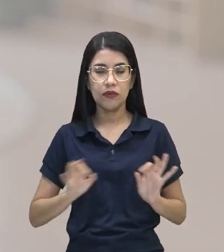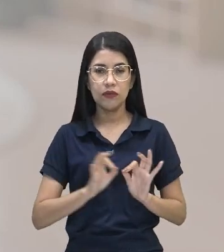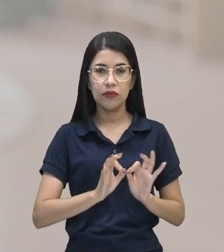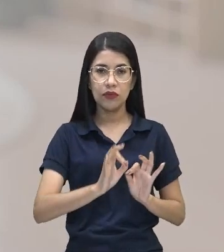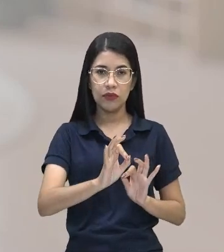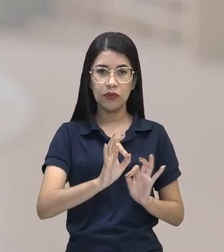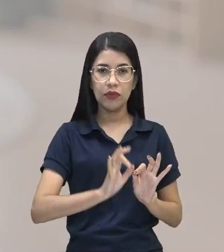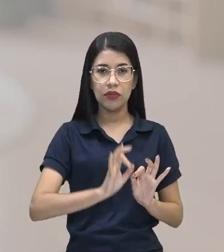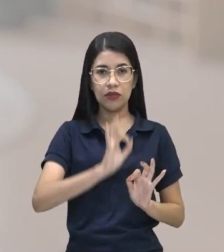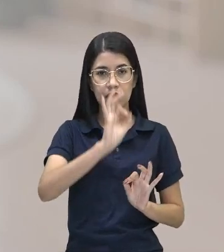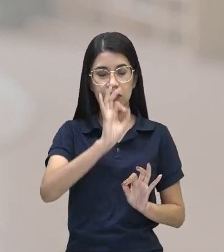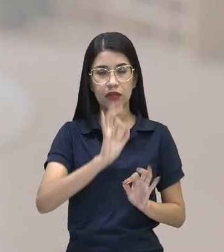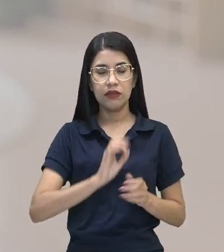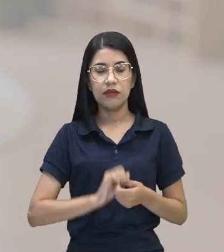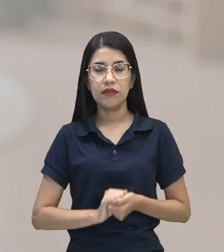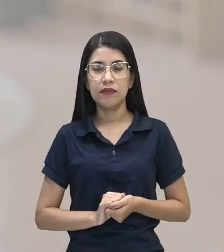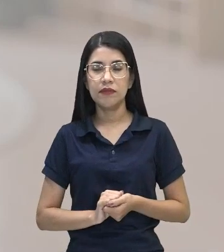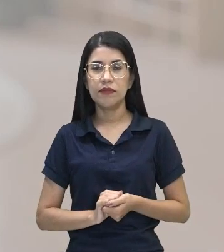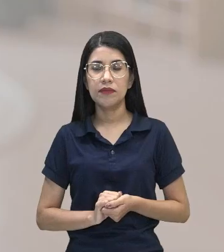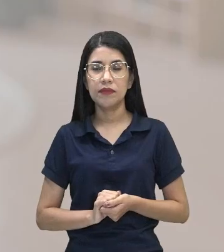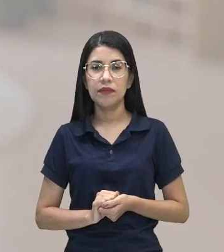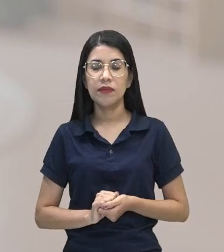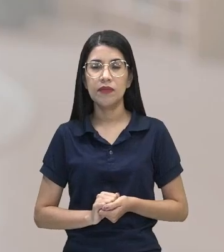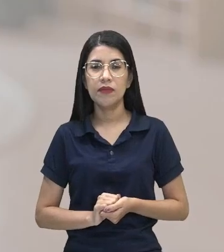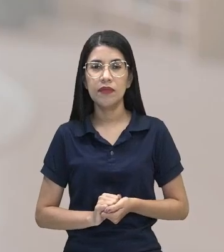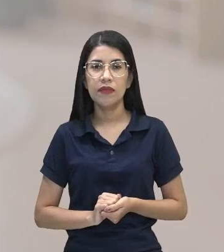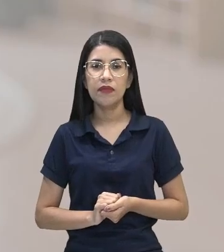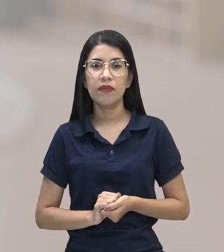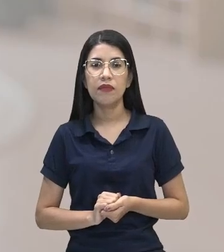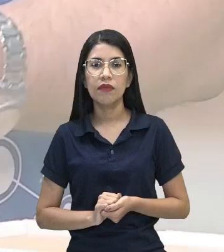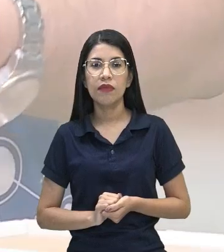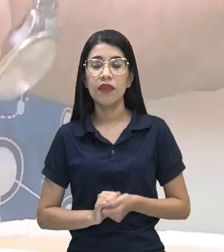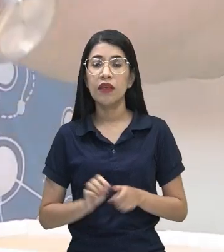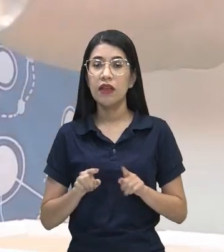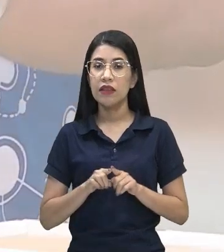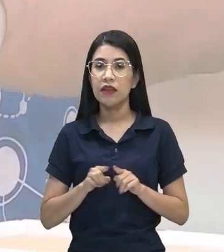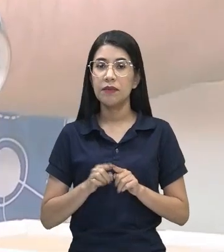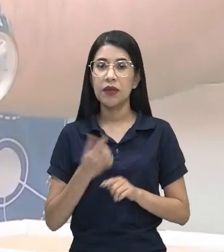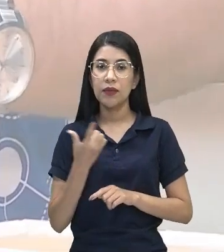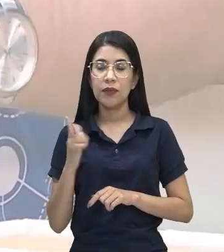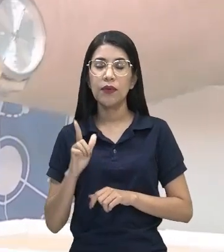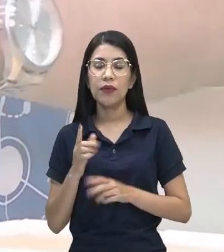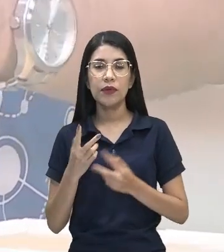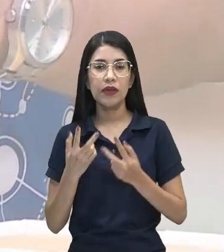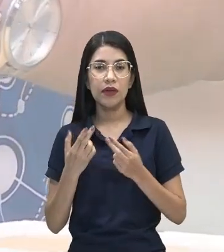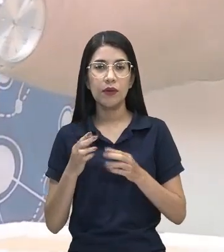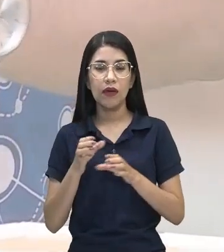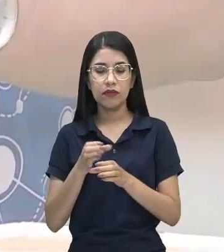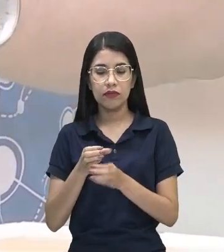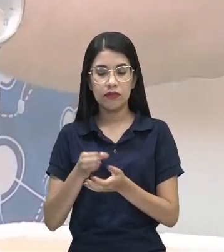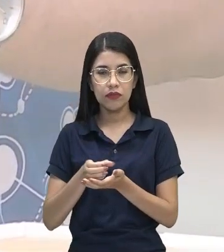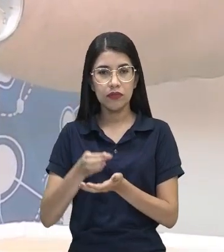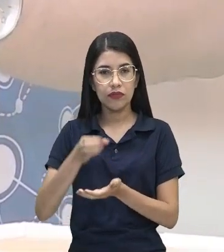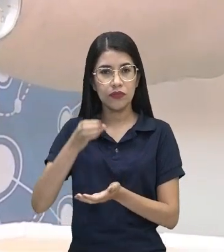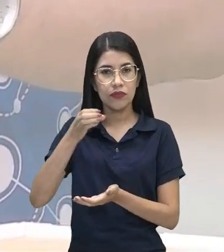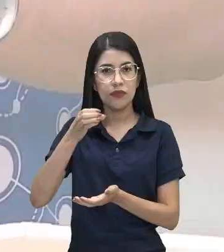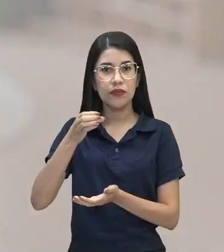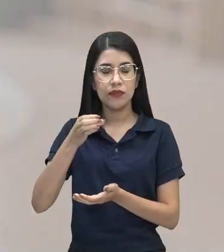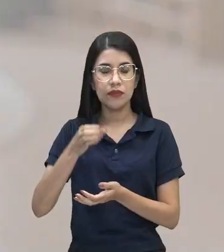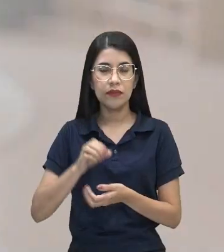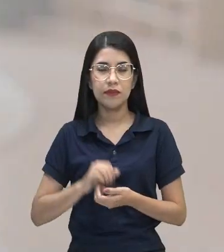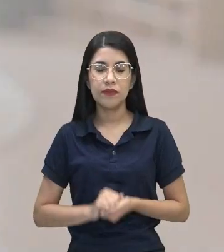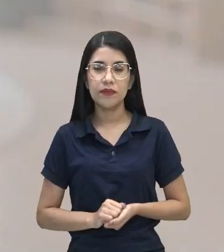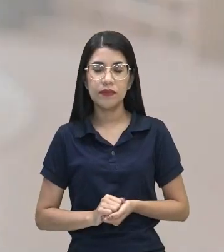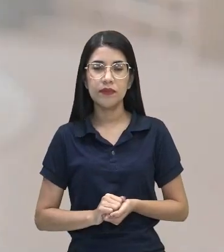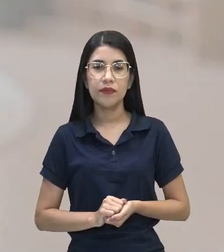são objetos tridimensionais. Aqui também, uma forma cilíndrica.